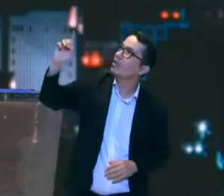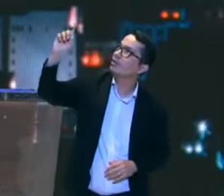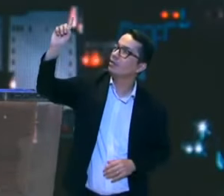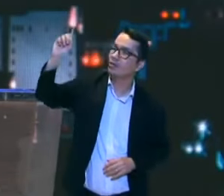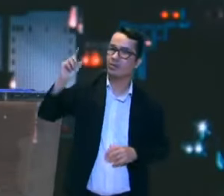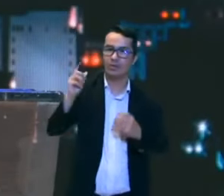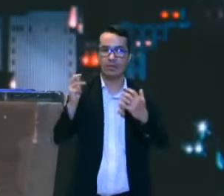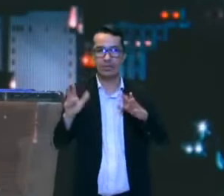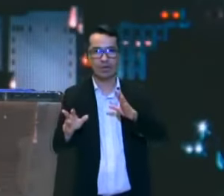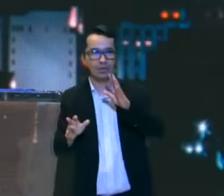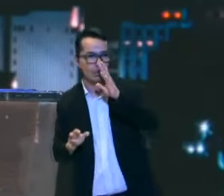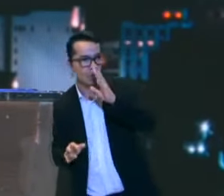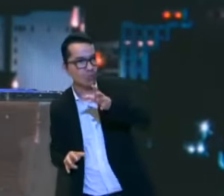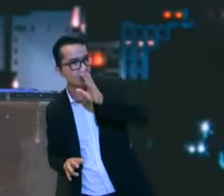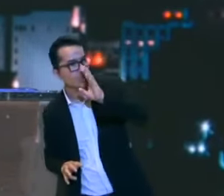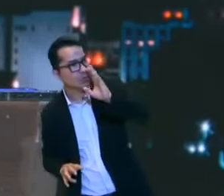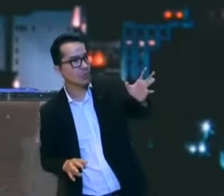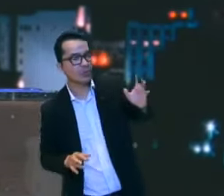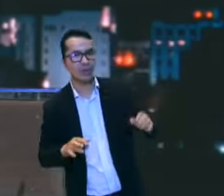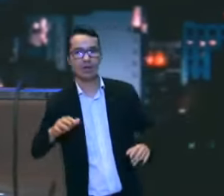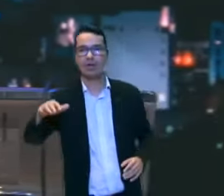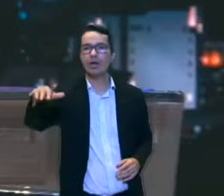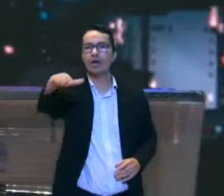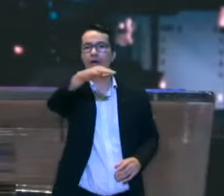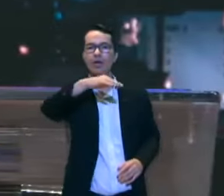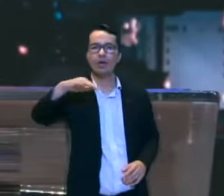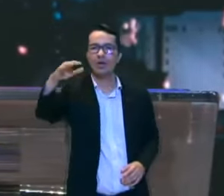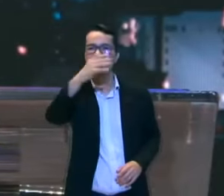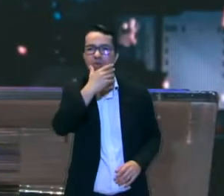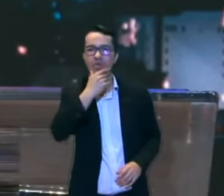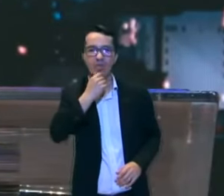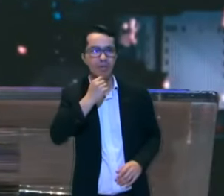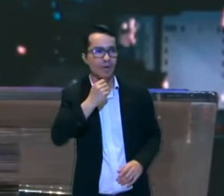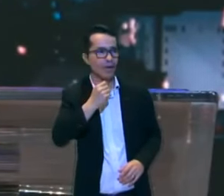ele lê esse versículo e fala, Deus, o que é esse exercício?